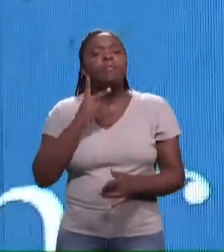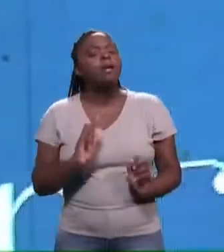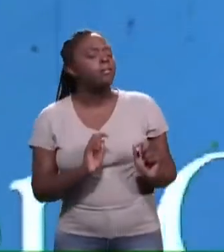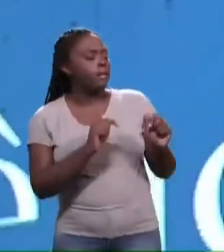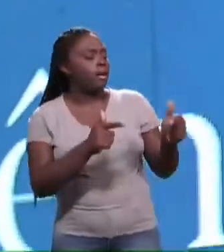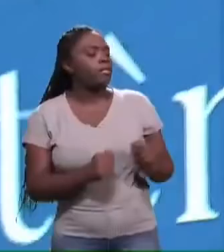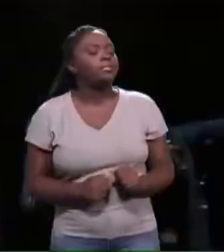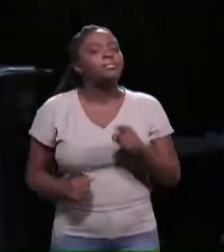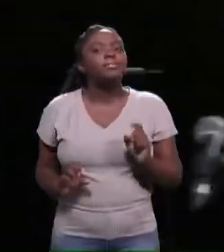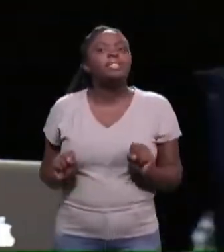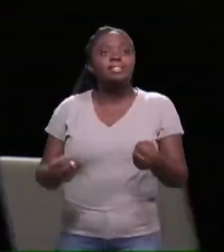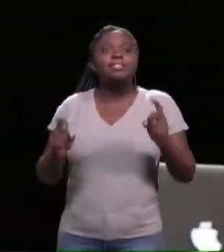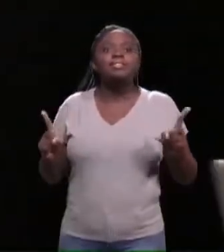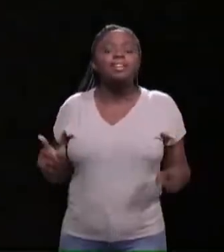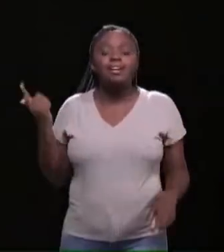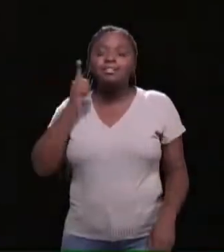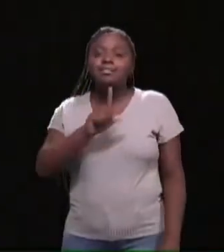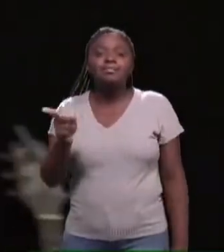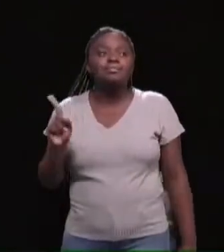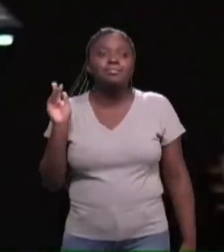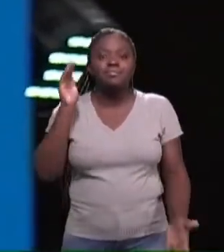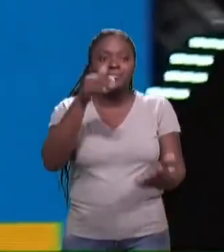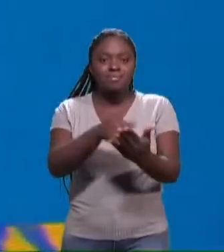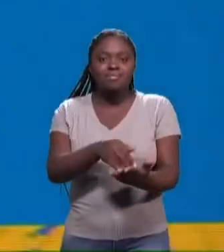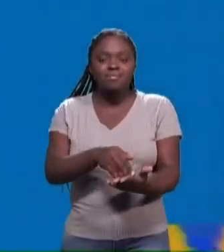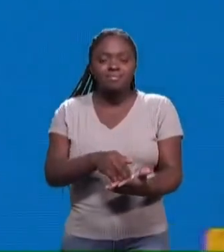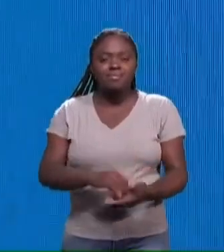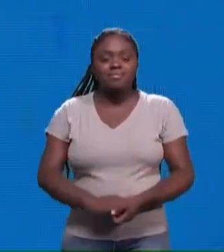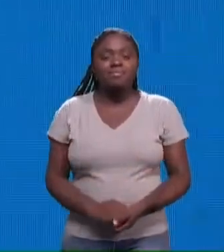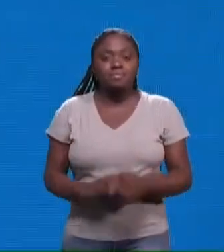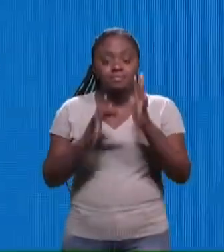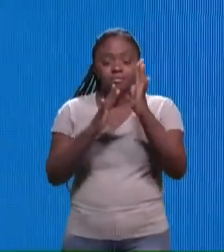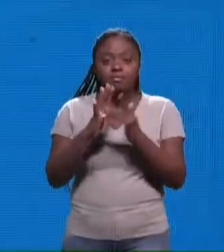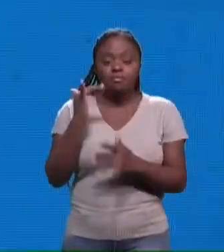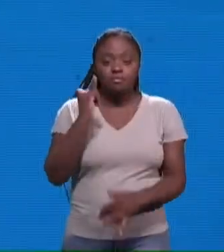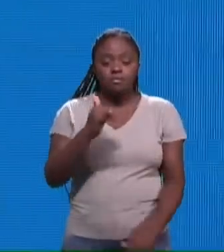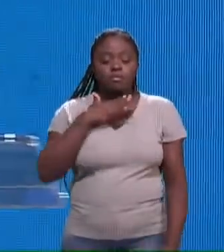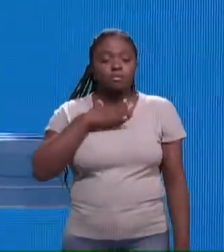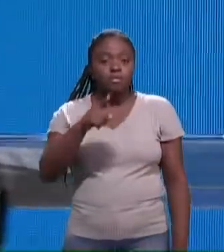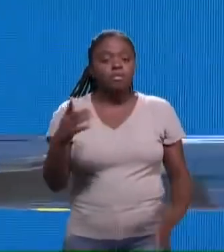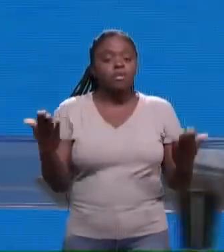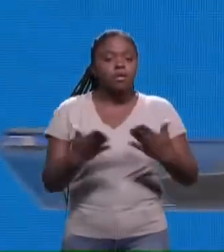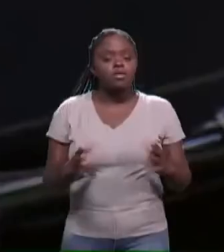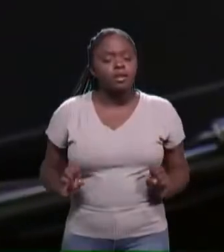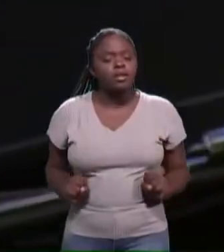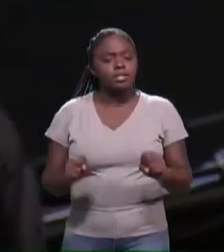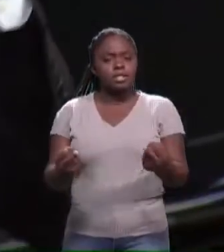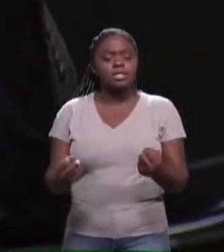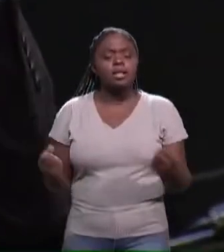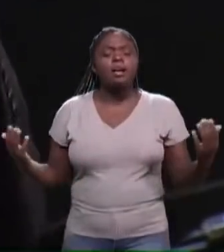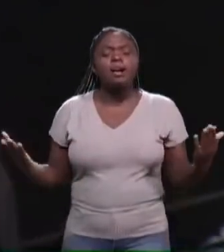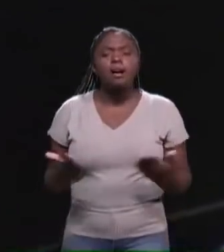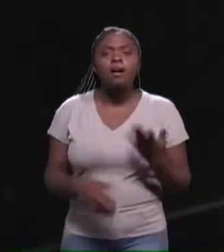não resiste. Você não aguenta, você não vai até o final. Jesus está dizendo para mim e para você hoje: resista. É